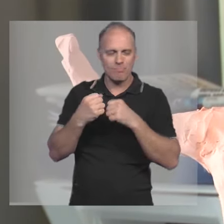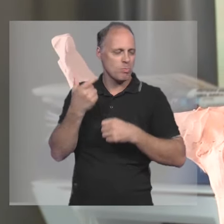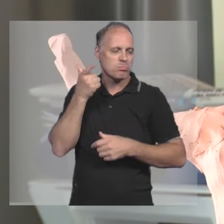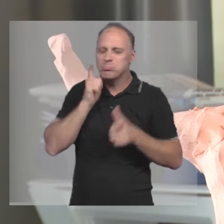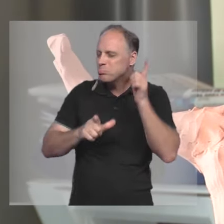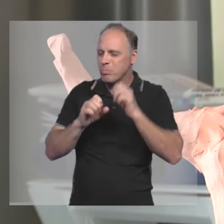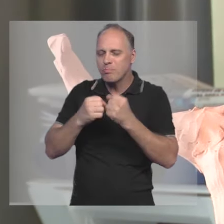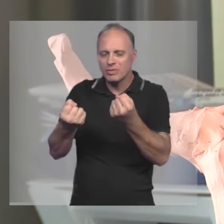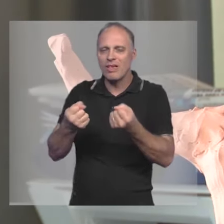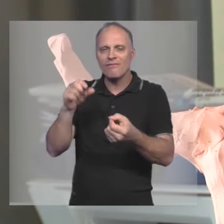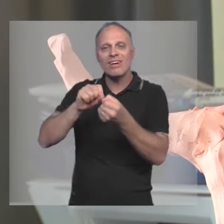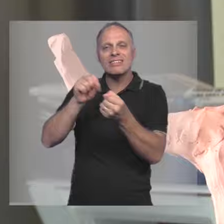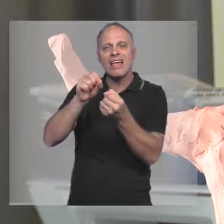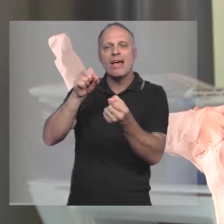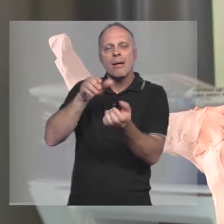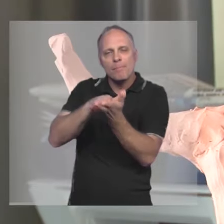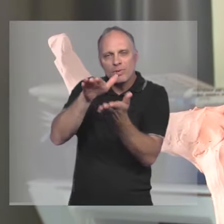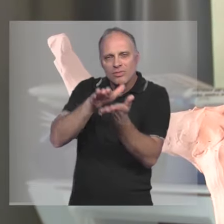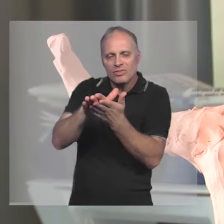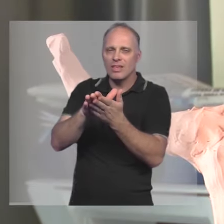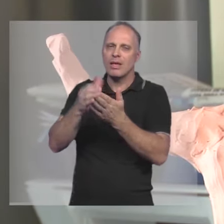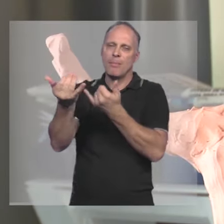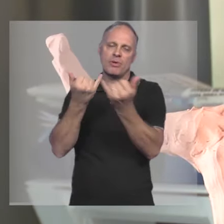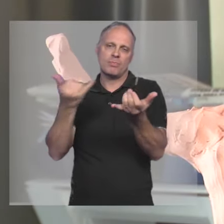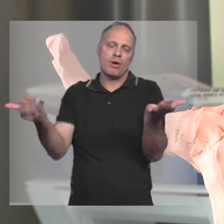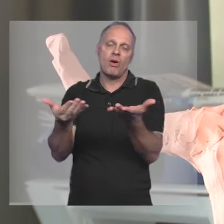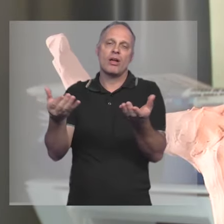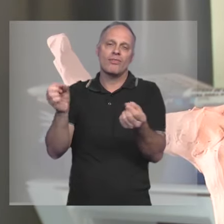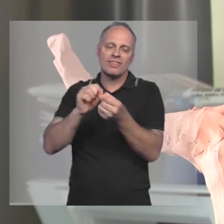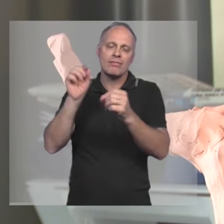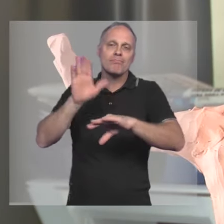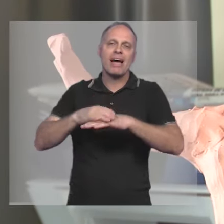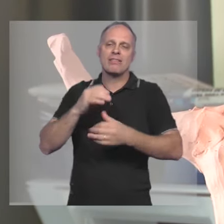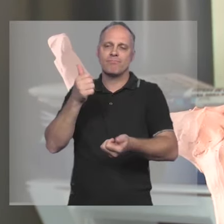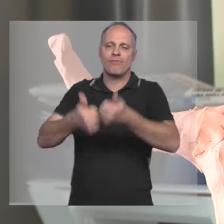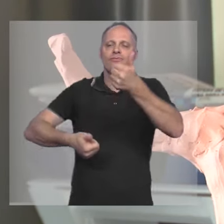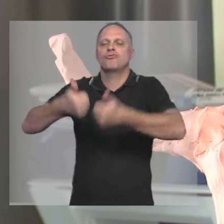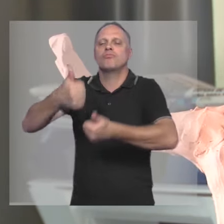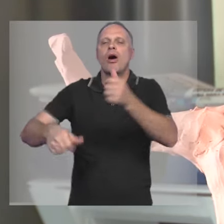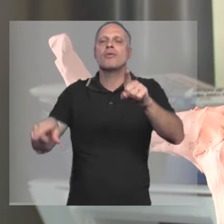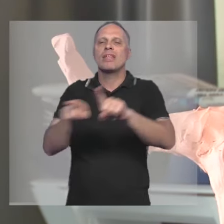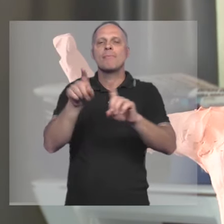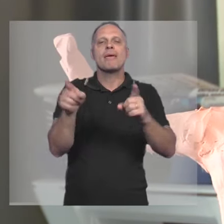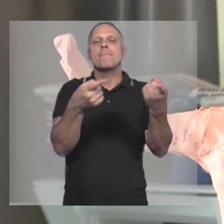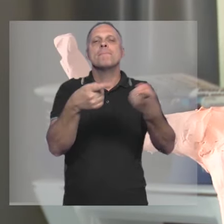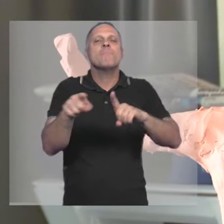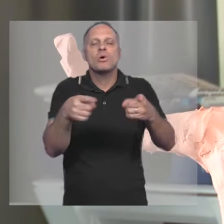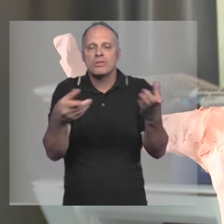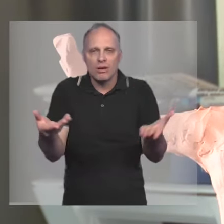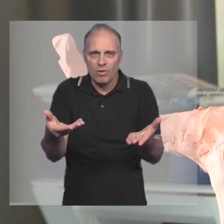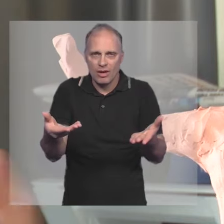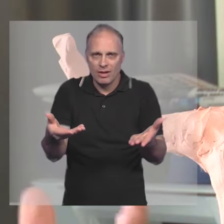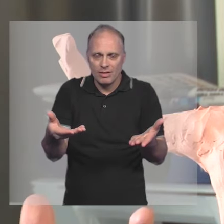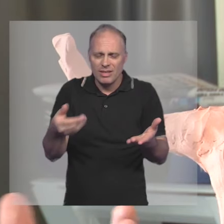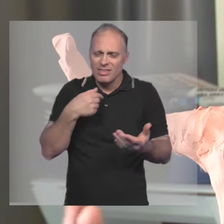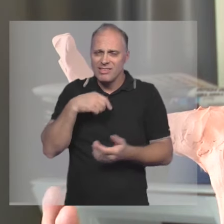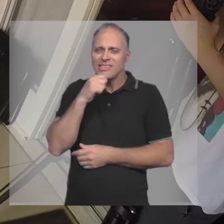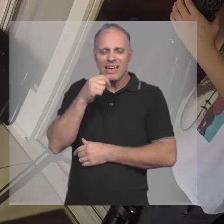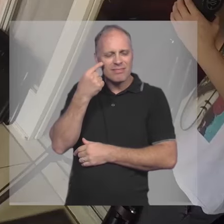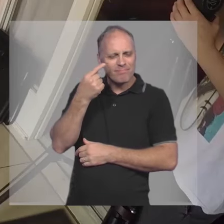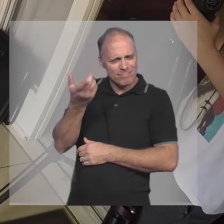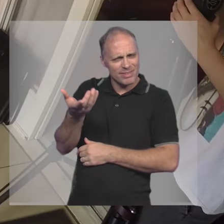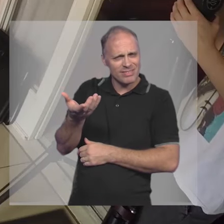produzindo tô produzindo muito para clubes de futebol agora, para o mercado da música também. E aí tu acaba,